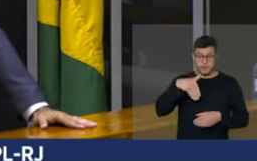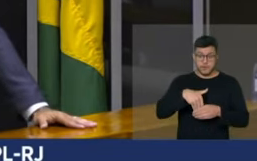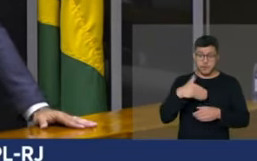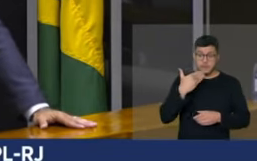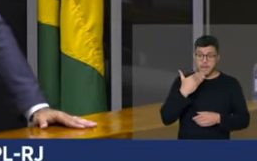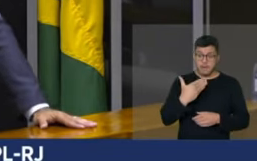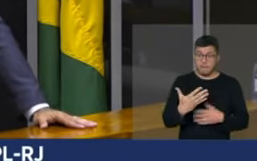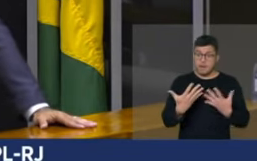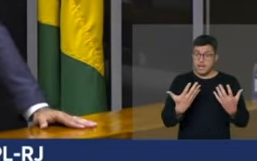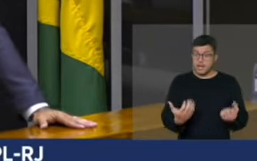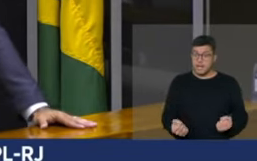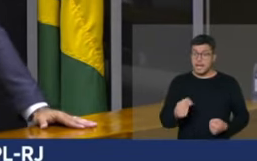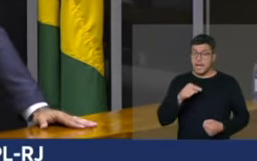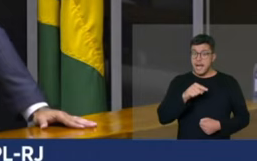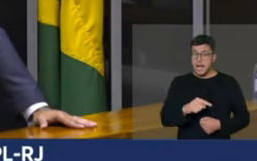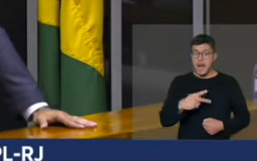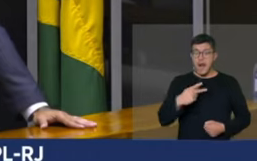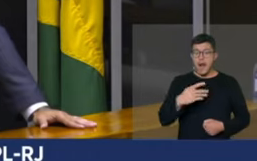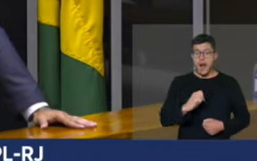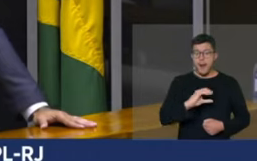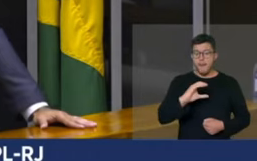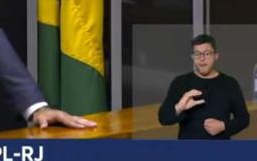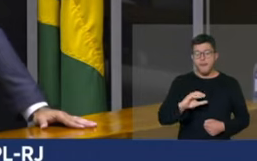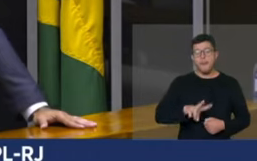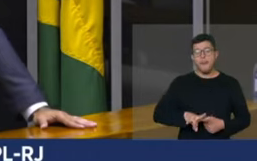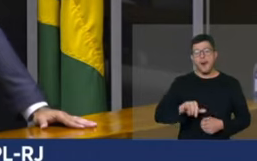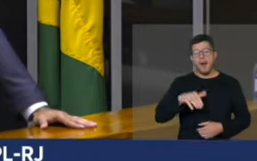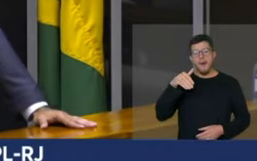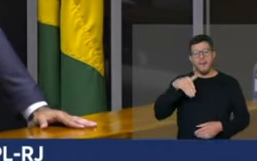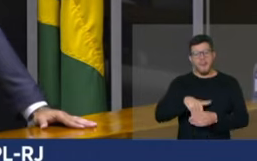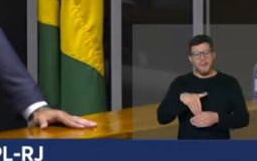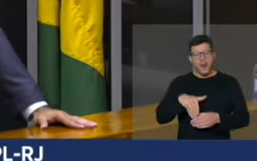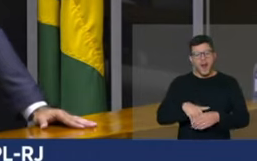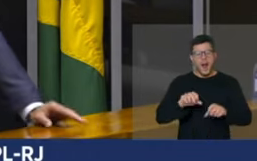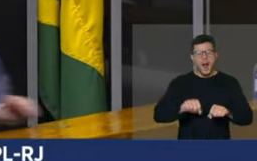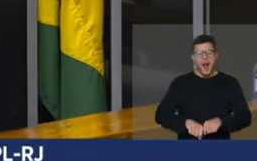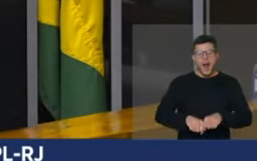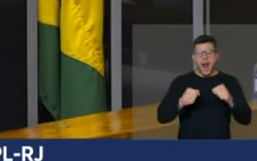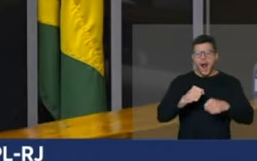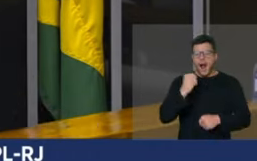dessa PEC, estarão votando pela falência do Brasil. Obrigado.